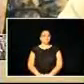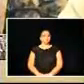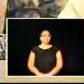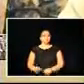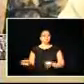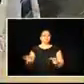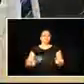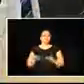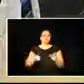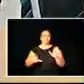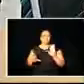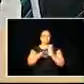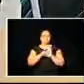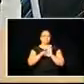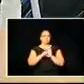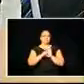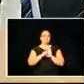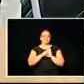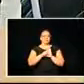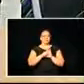lei complementar número